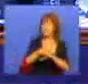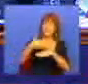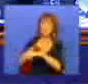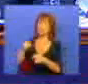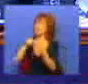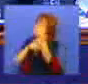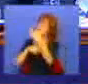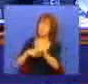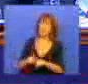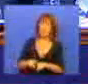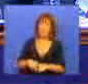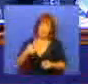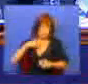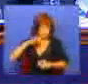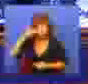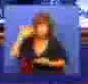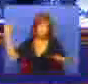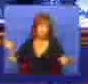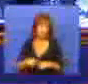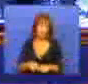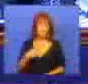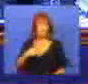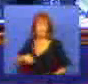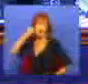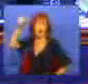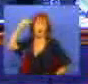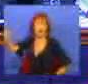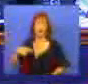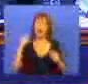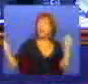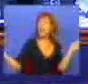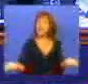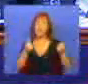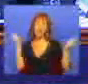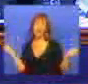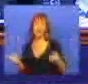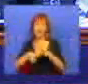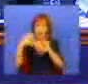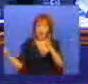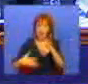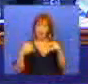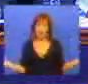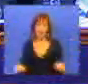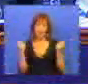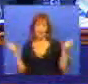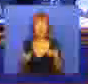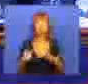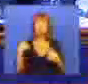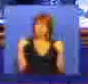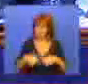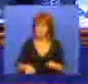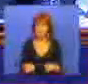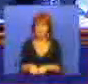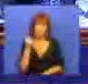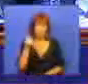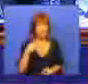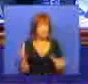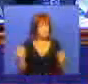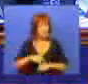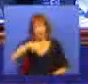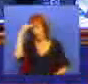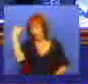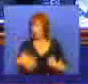senhores são, como todos já sabemos, uns experts em anúncios e em propaganda. Já têm é um bocadinho